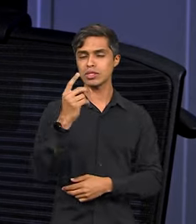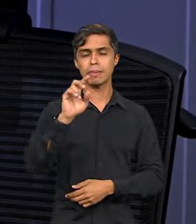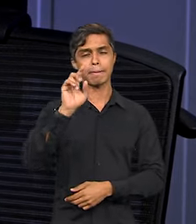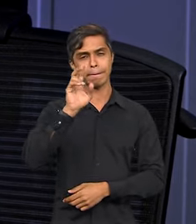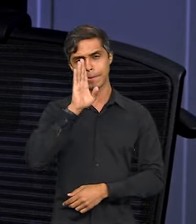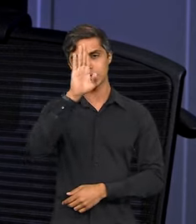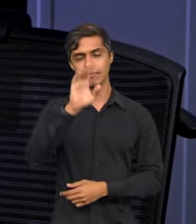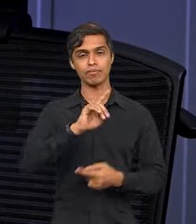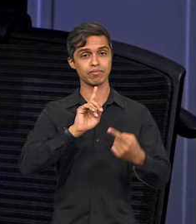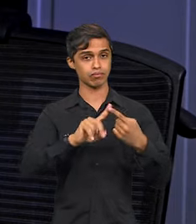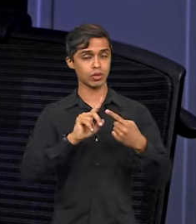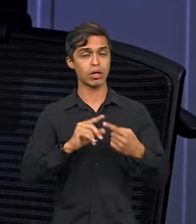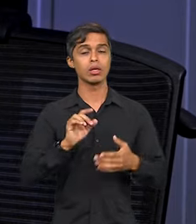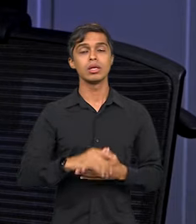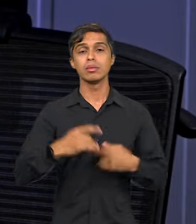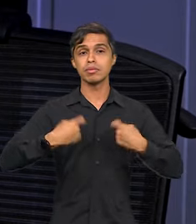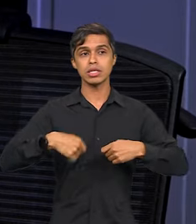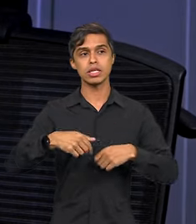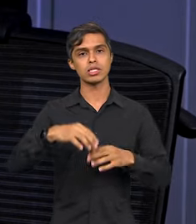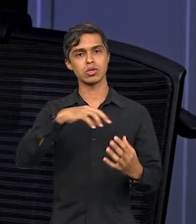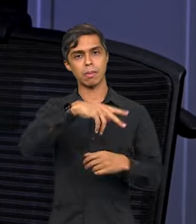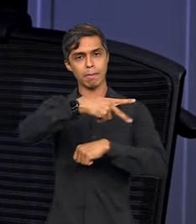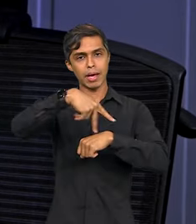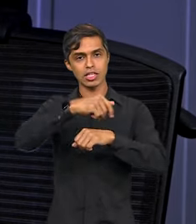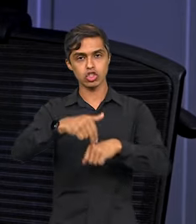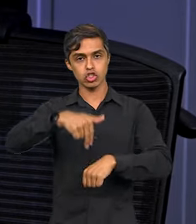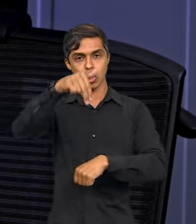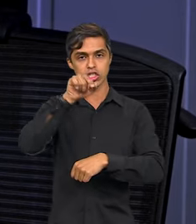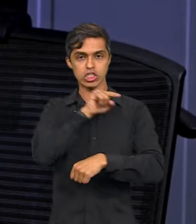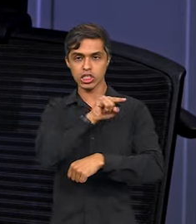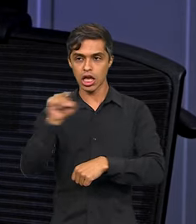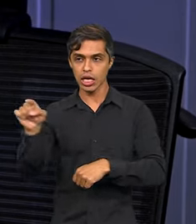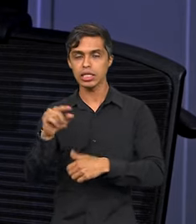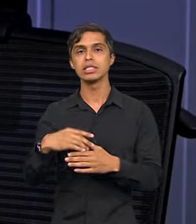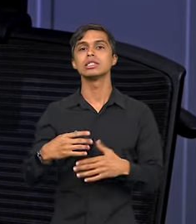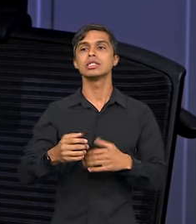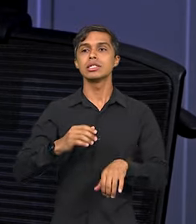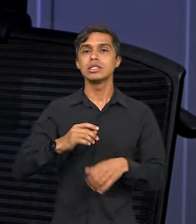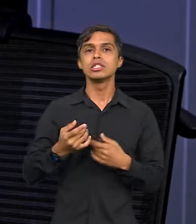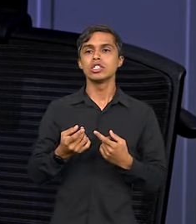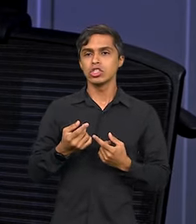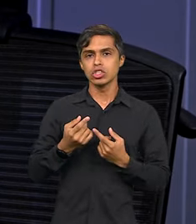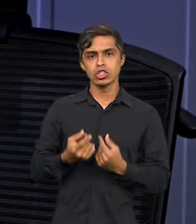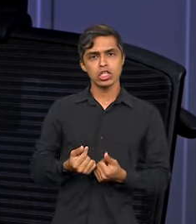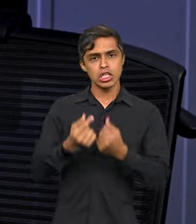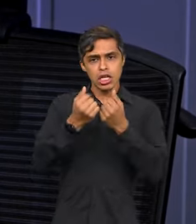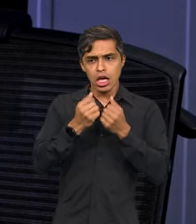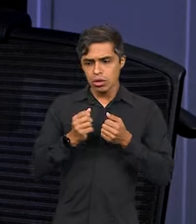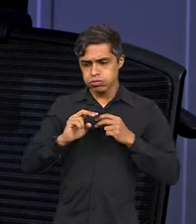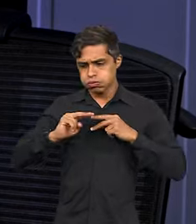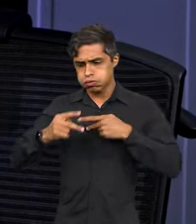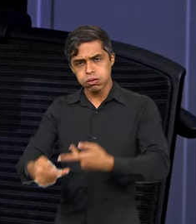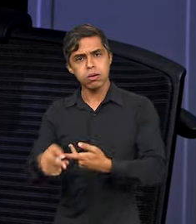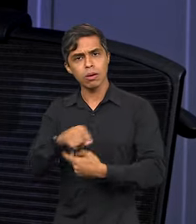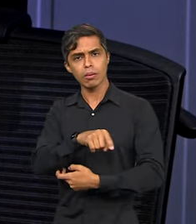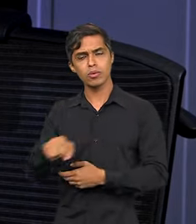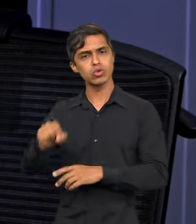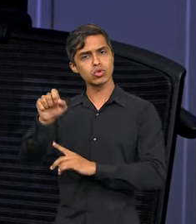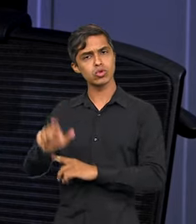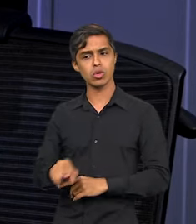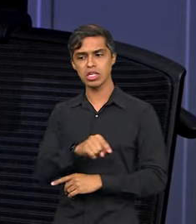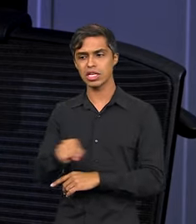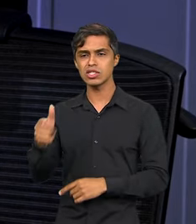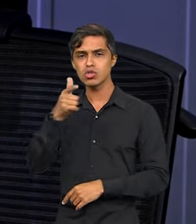que é preciso mesmo mesos países do Norte que são os que mais emitem eh transferirem recursos e conhecimento pros países do sul poderem fazer